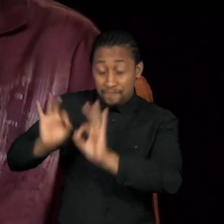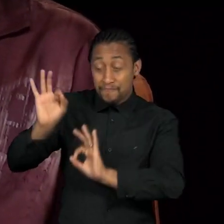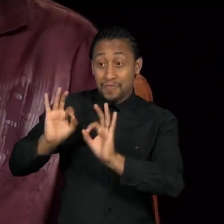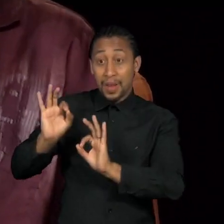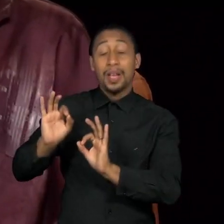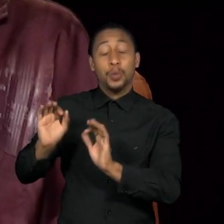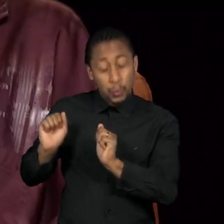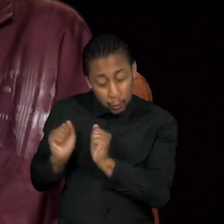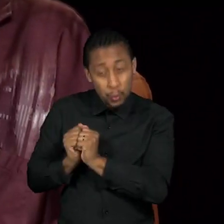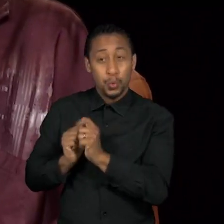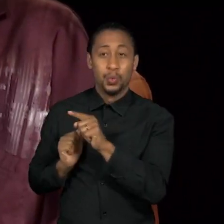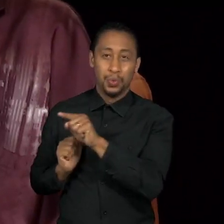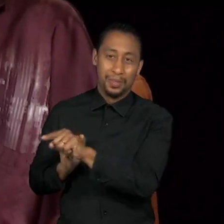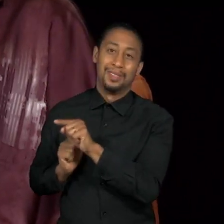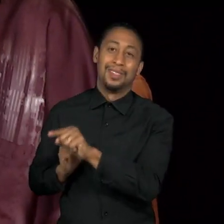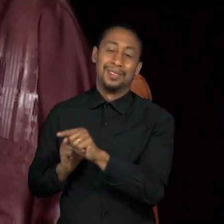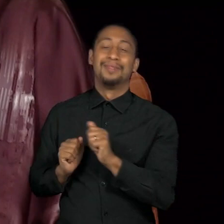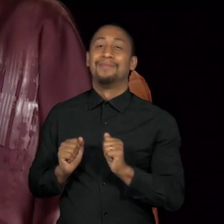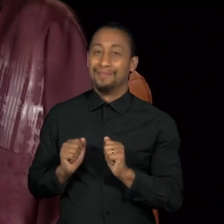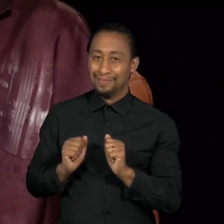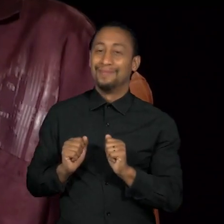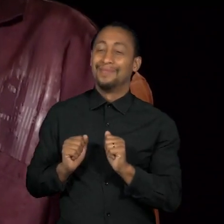a Anhangabaú Produções.